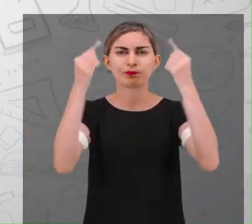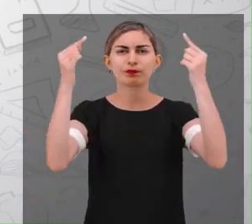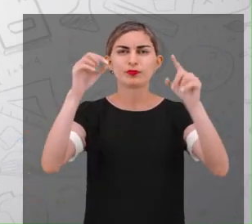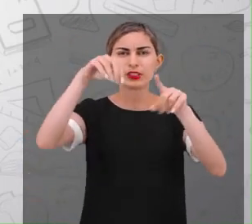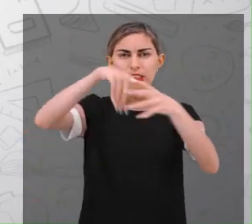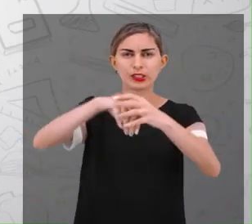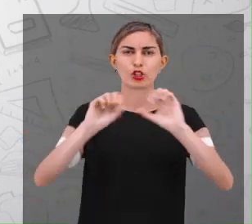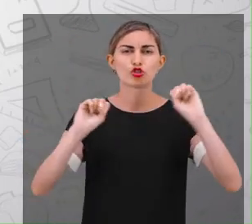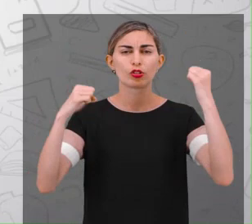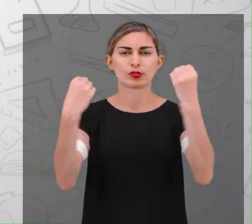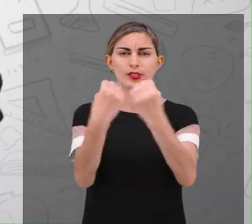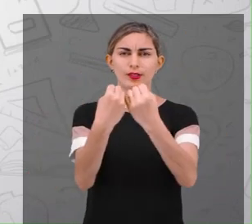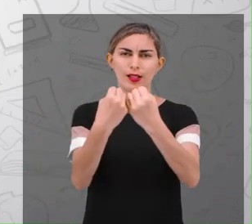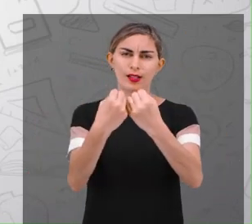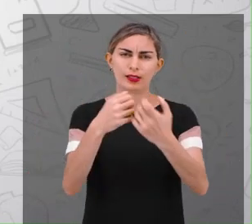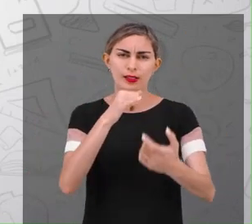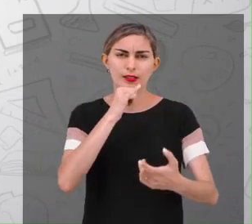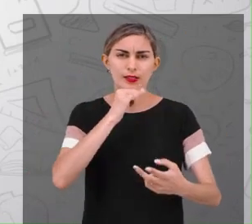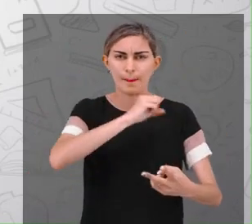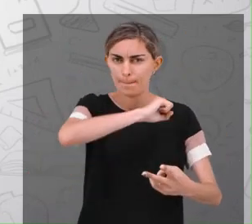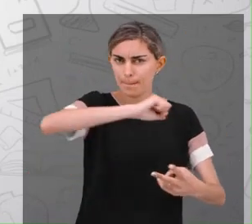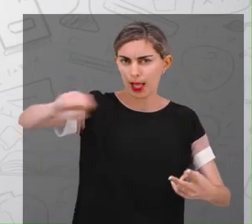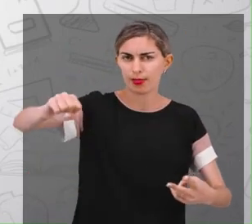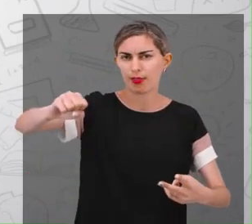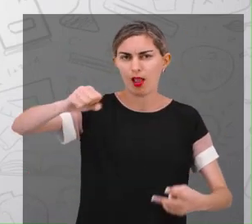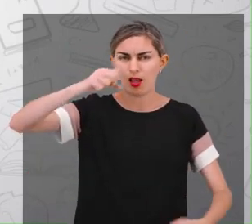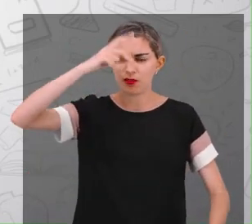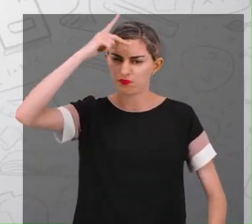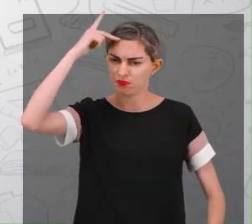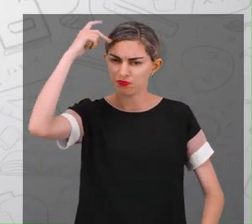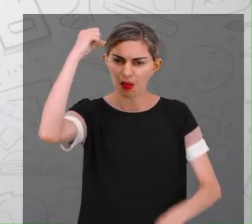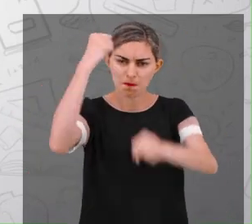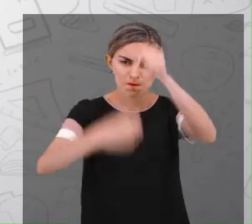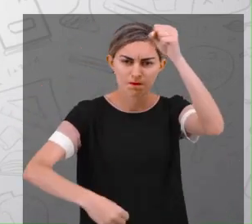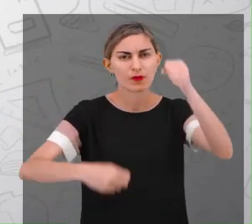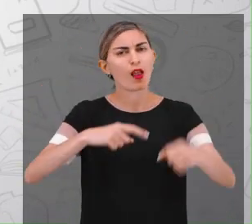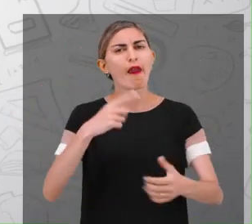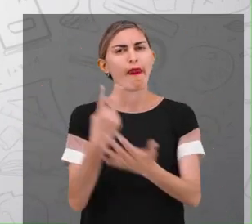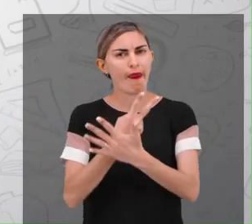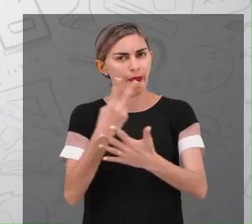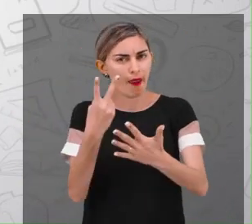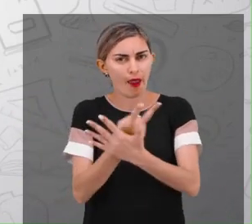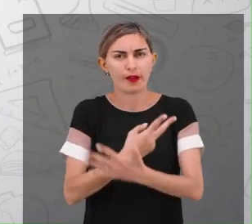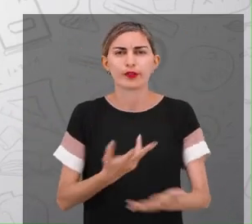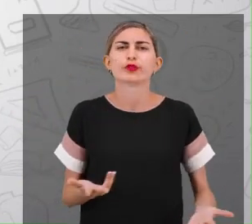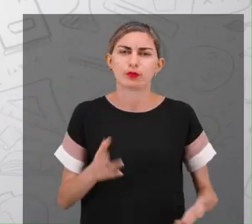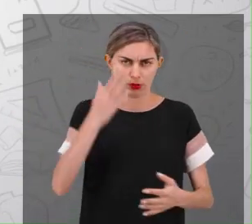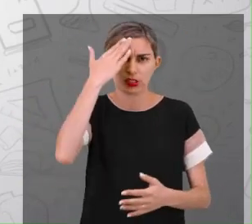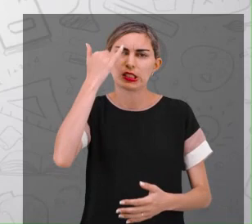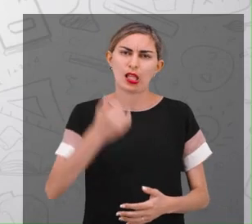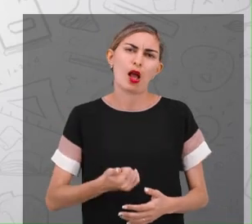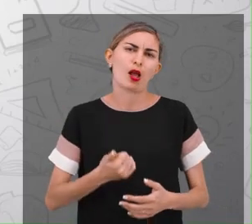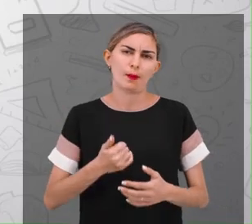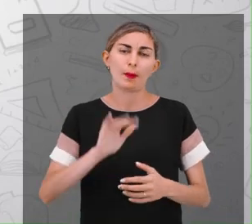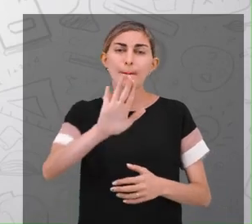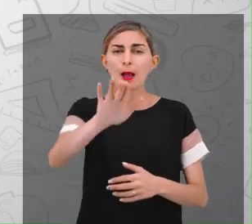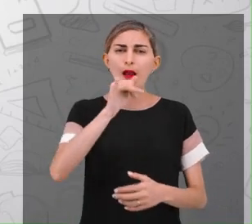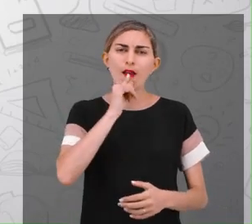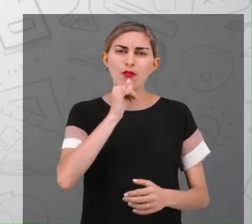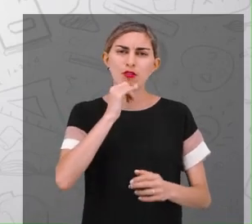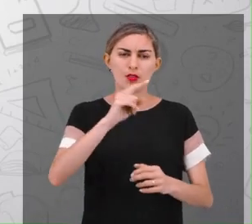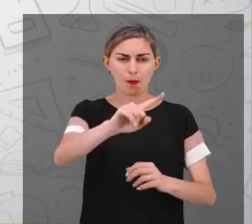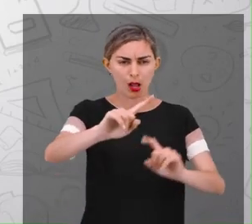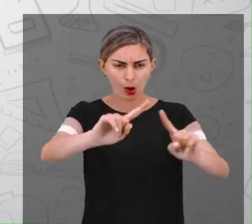exemplo, temos que matar é errado, mas se você tiver que matar por legítima defesa? São